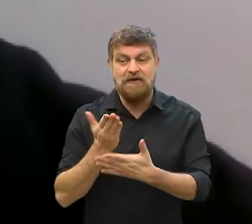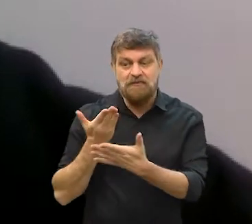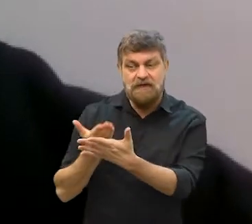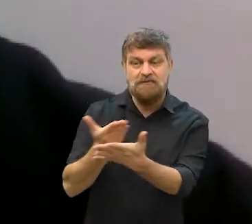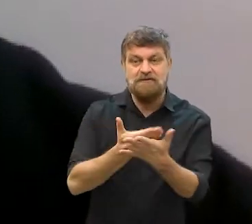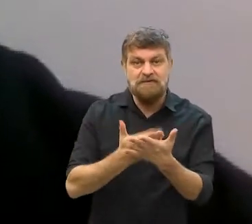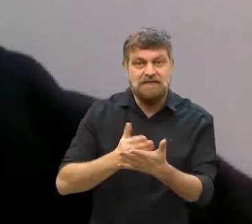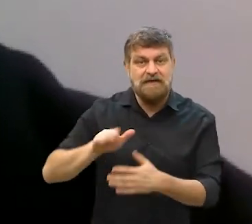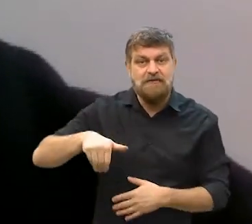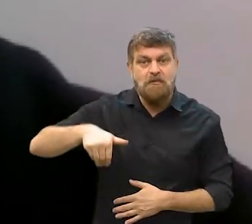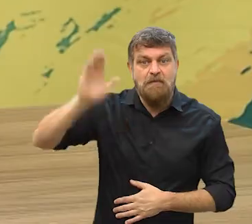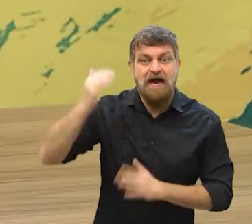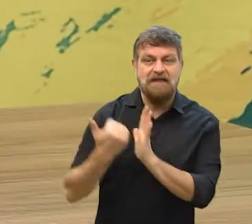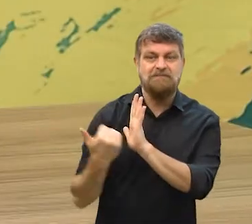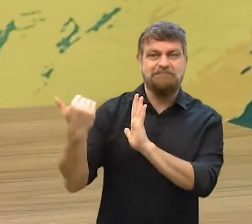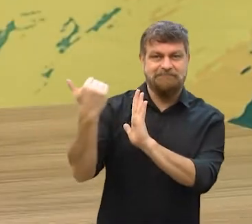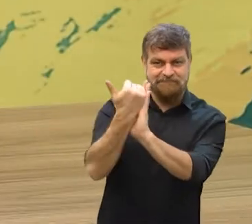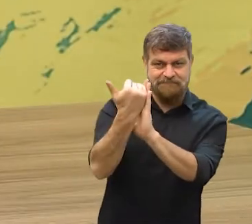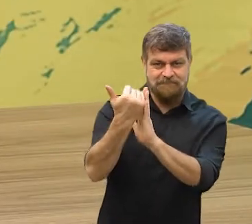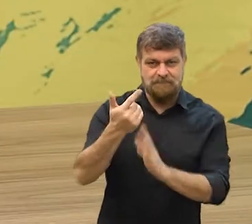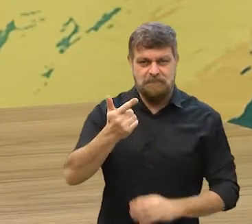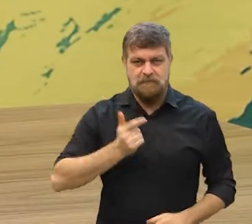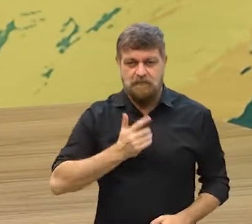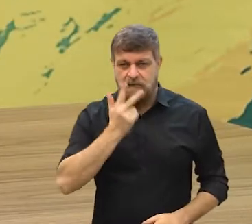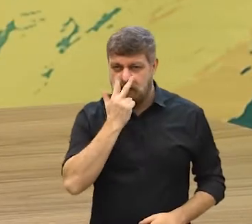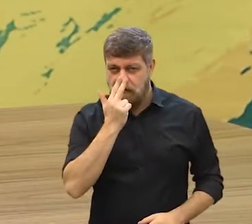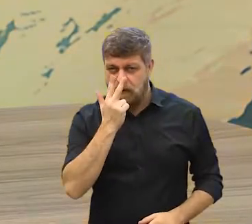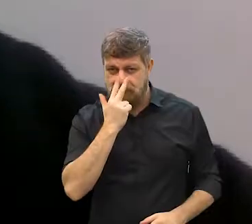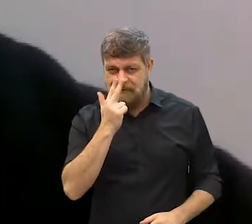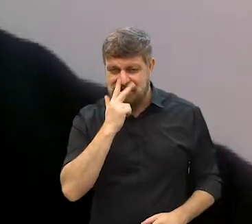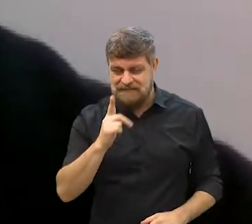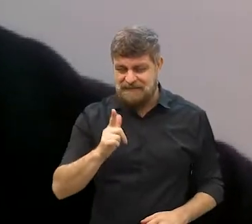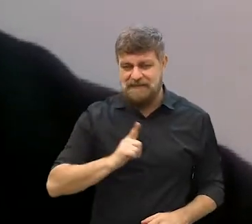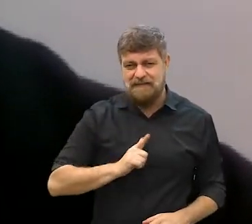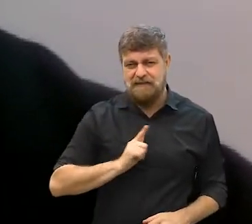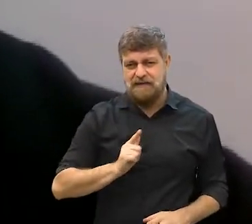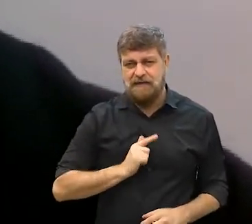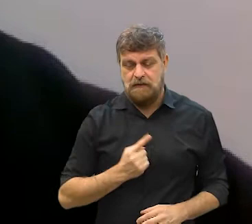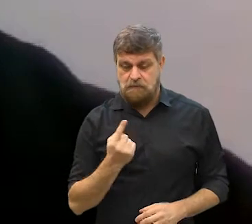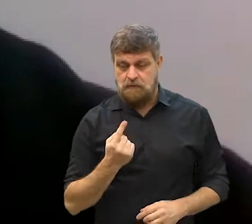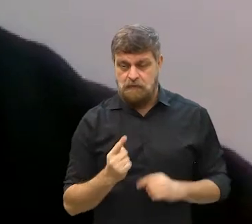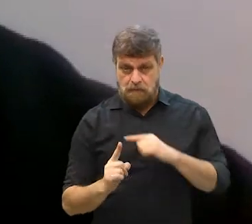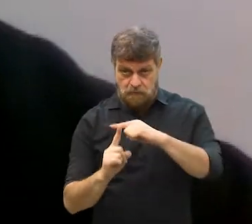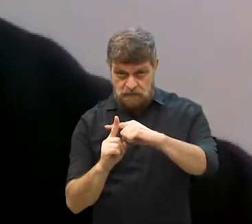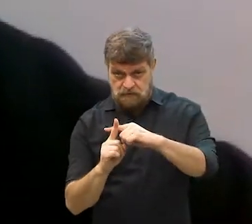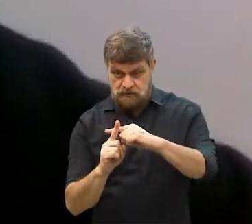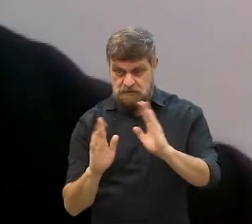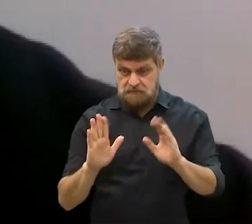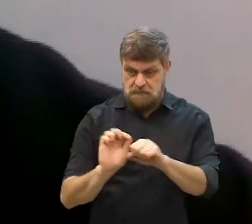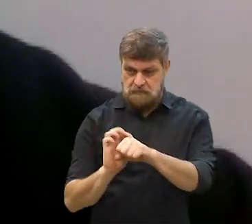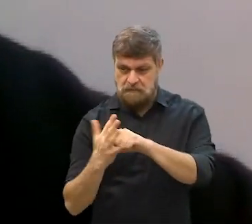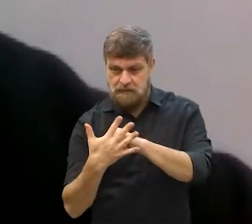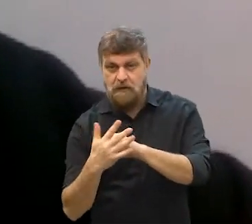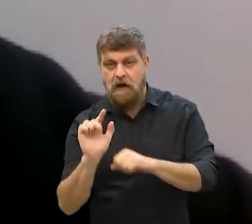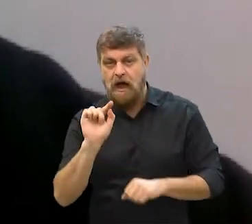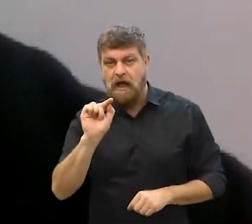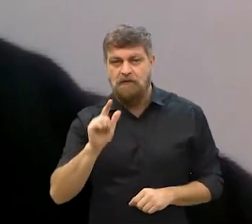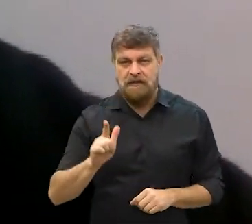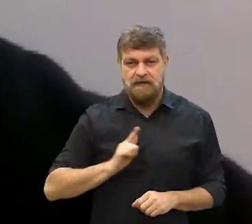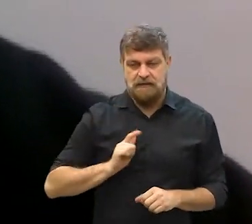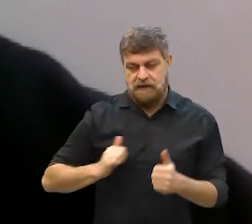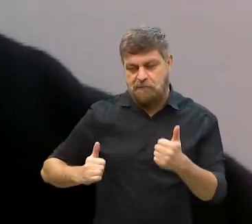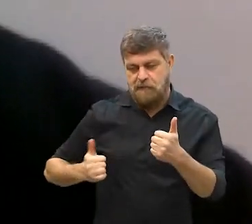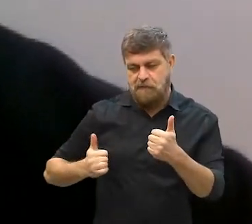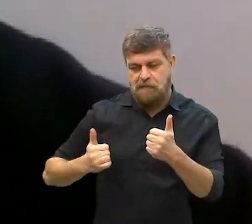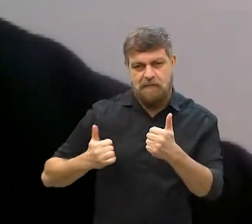estudando mais, certo? Então, Perfeito. parece que existe uma coisa positiva nessa pandemia, é a aproximação